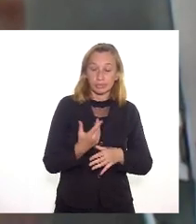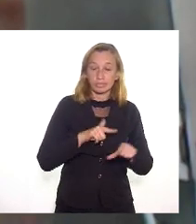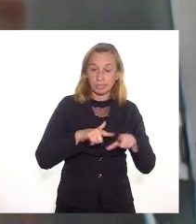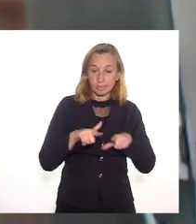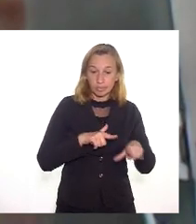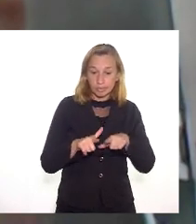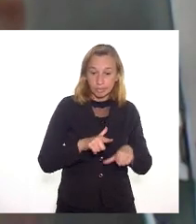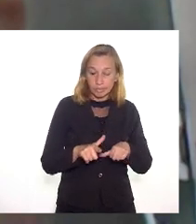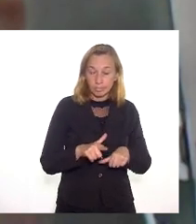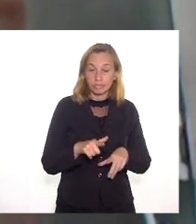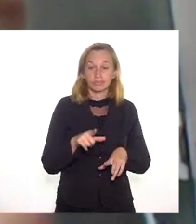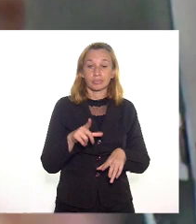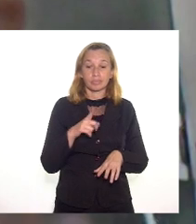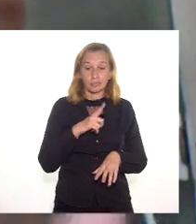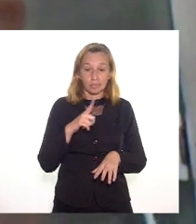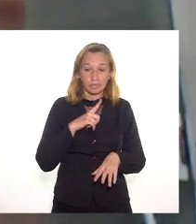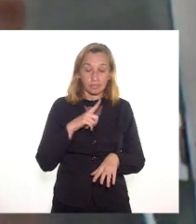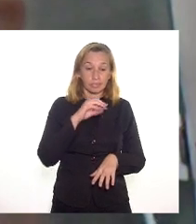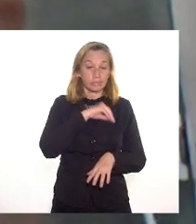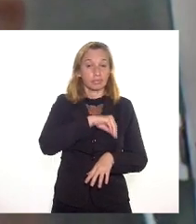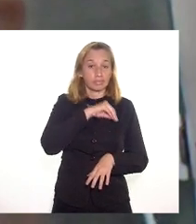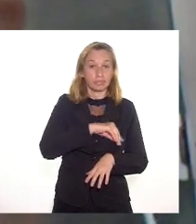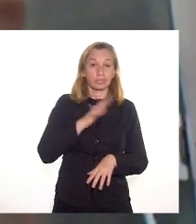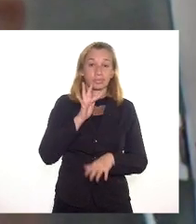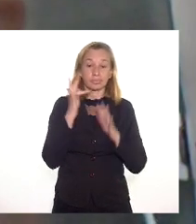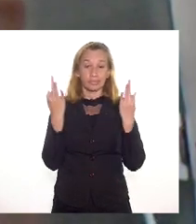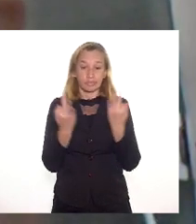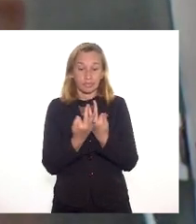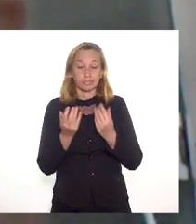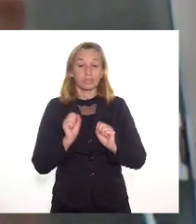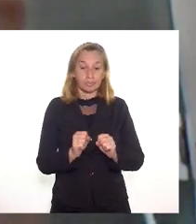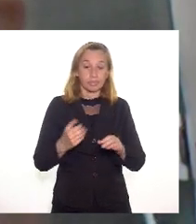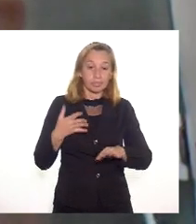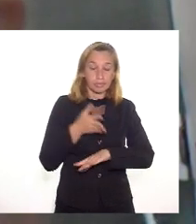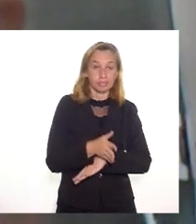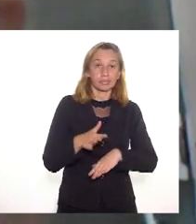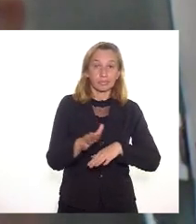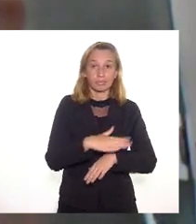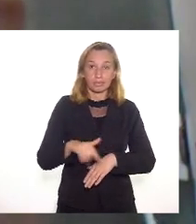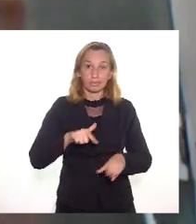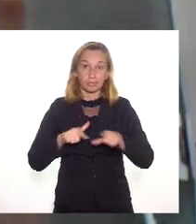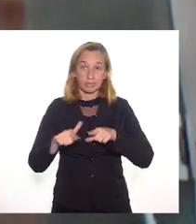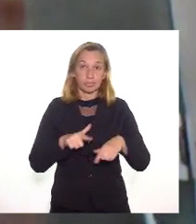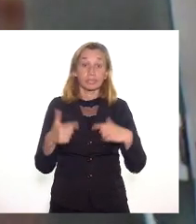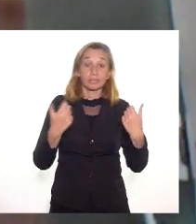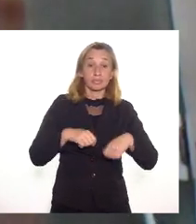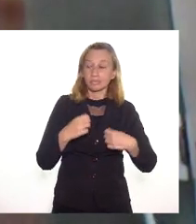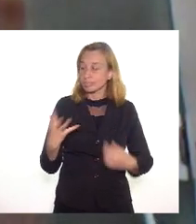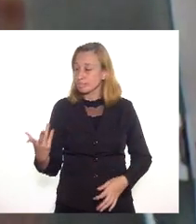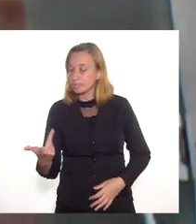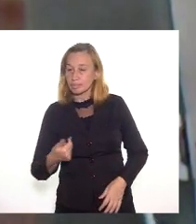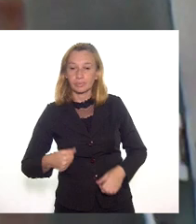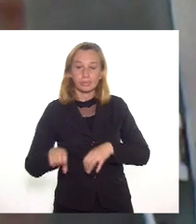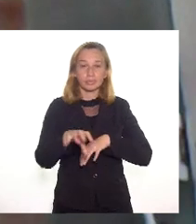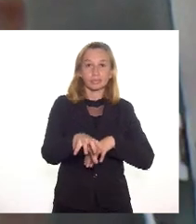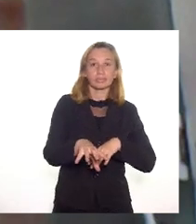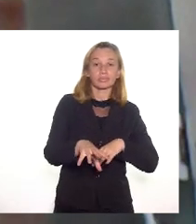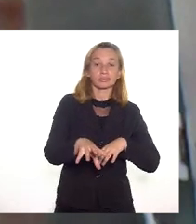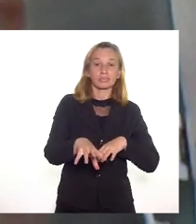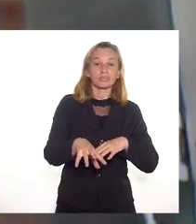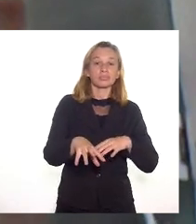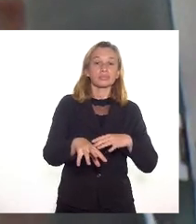oportunidade que eles possam ingressar no mercado de trabalho. Para isso, precisa de qualificação profissional.